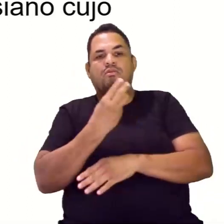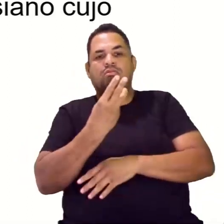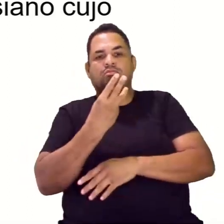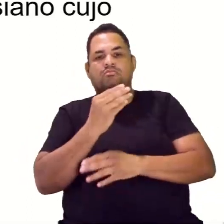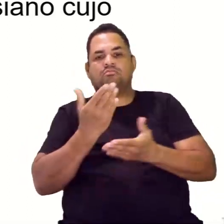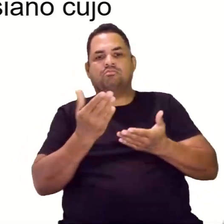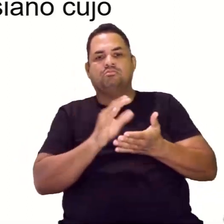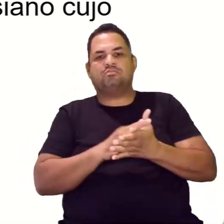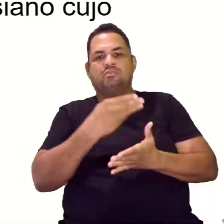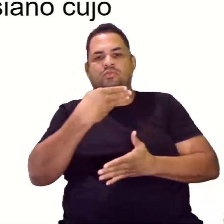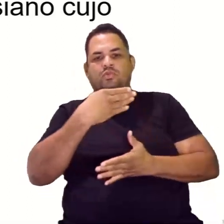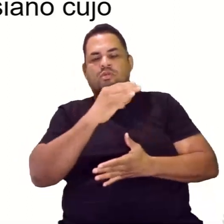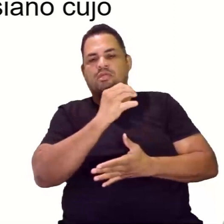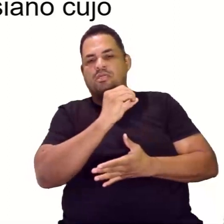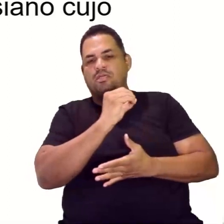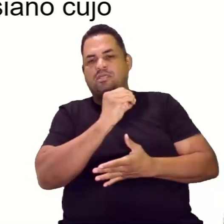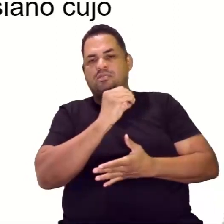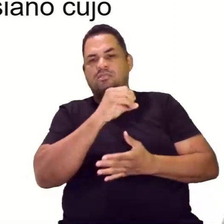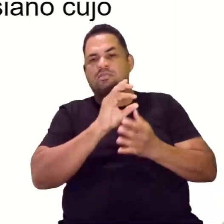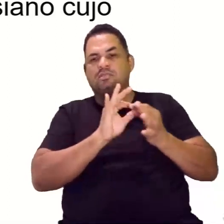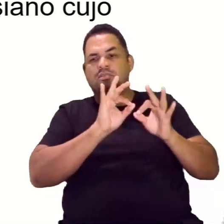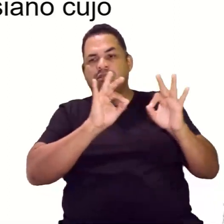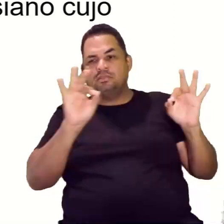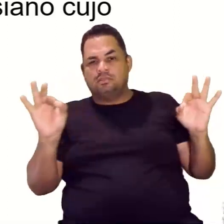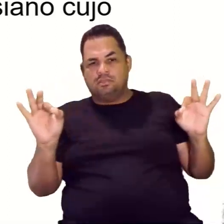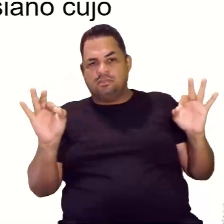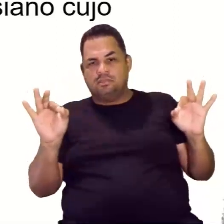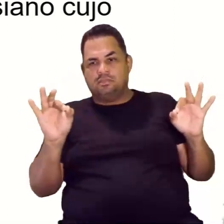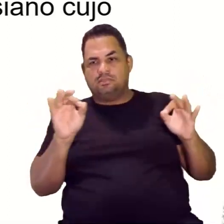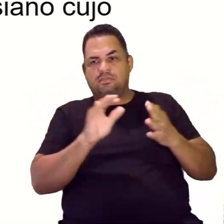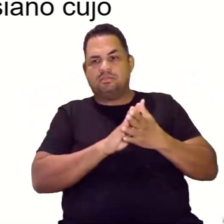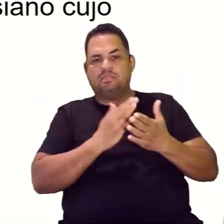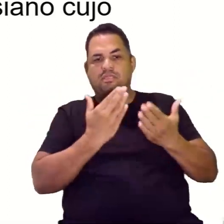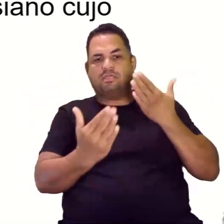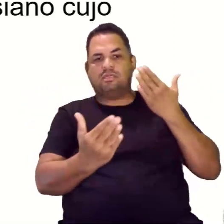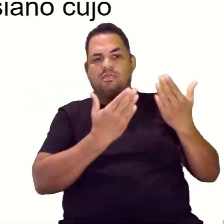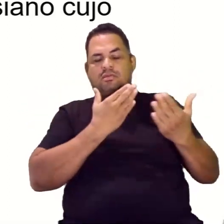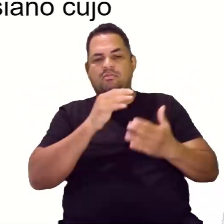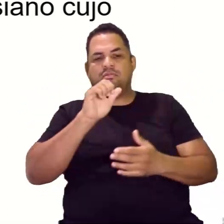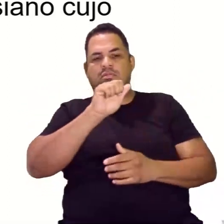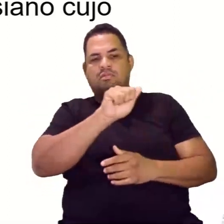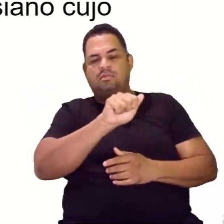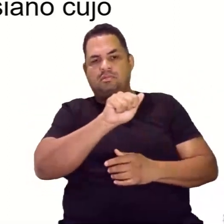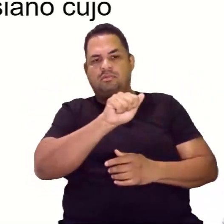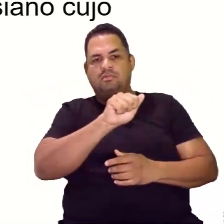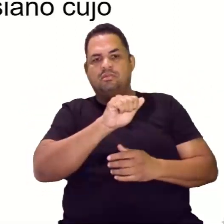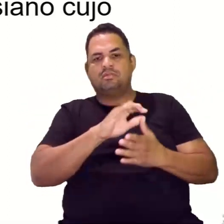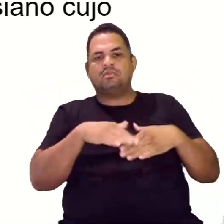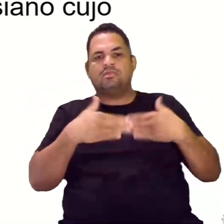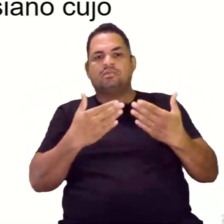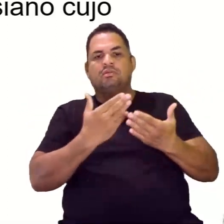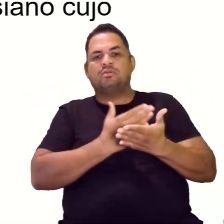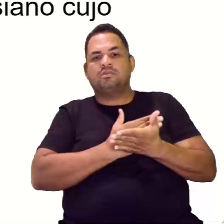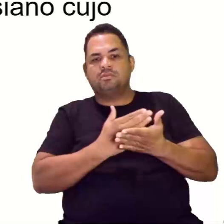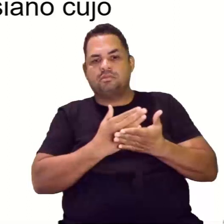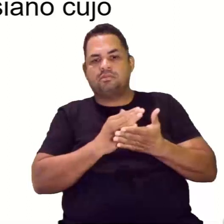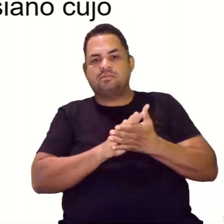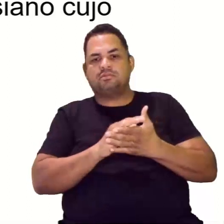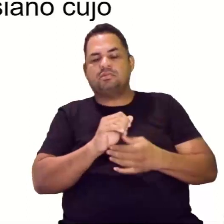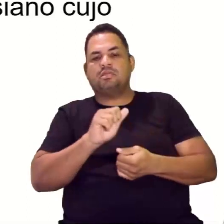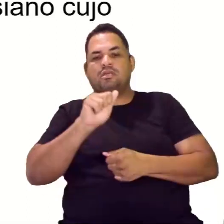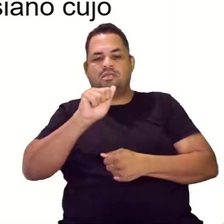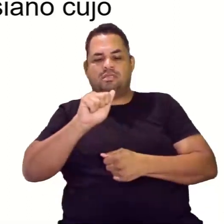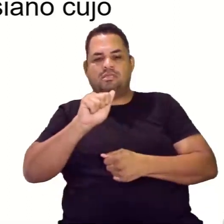a exato 40 metros de distância da Avenida A, contados a partir